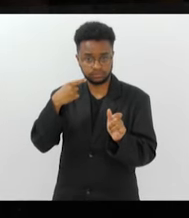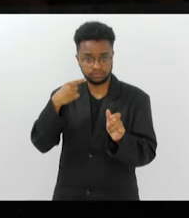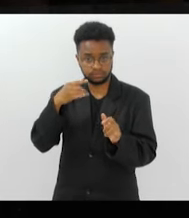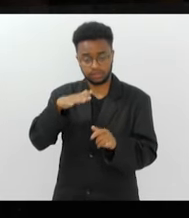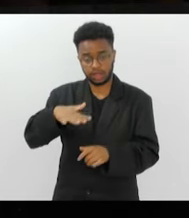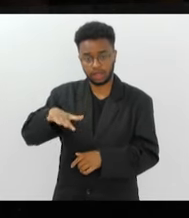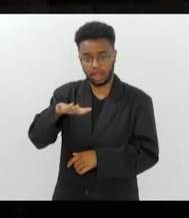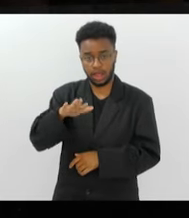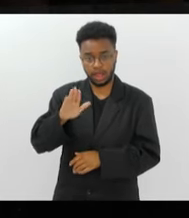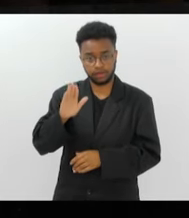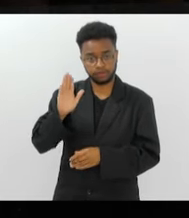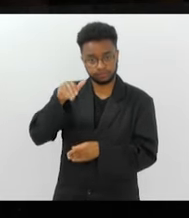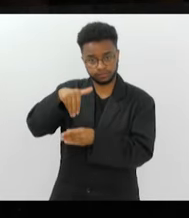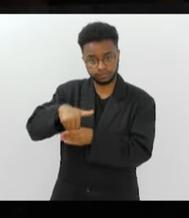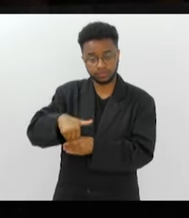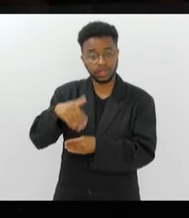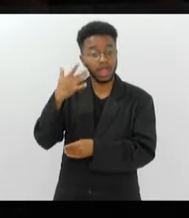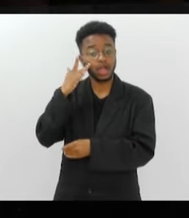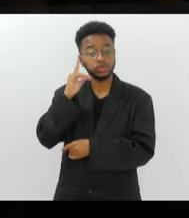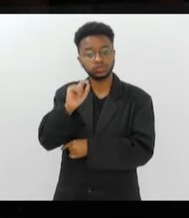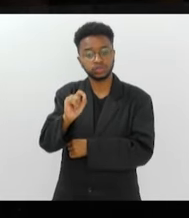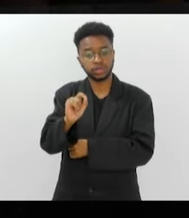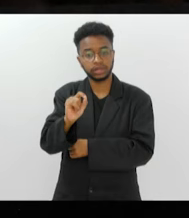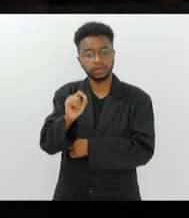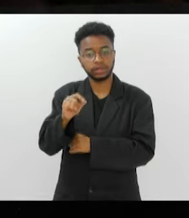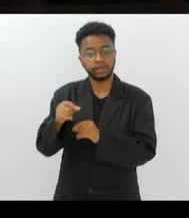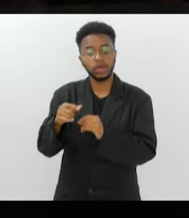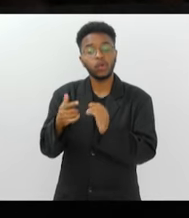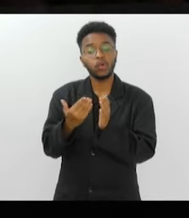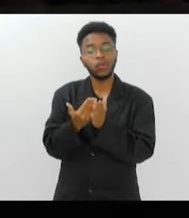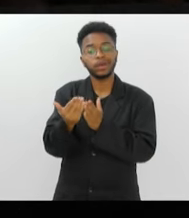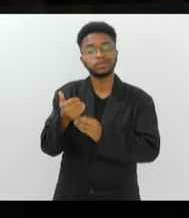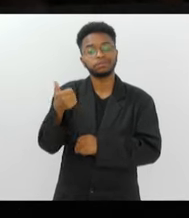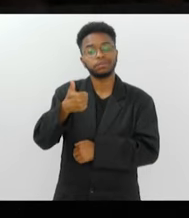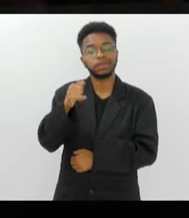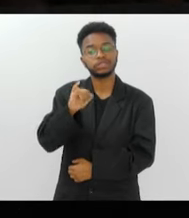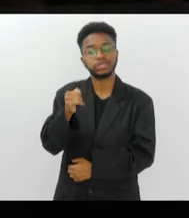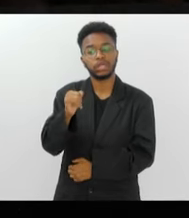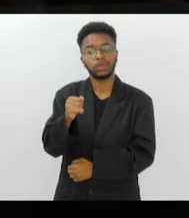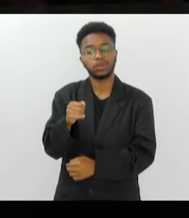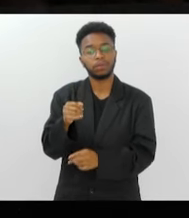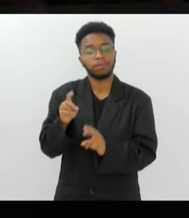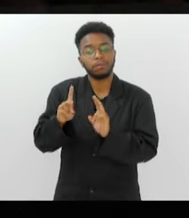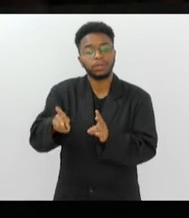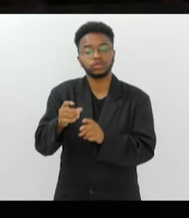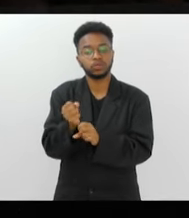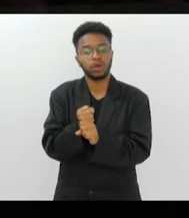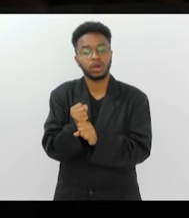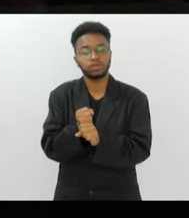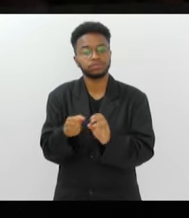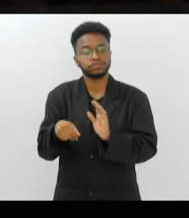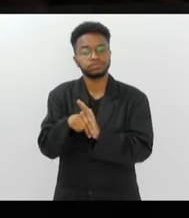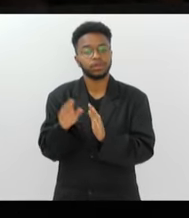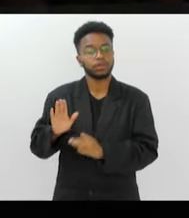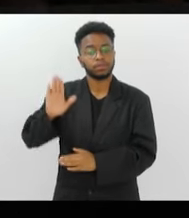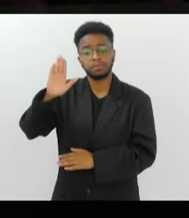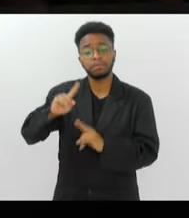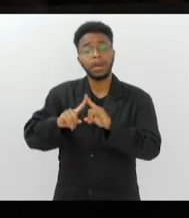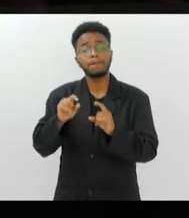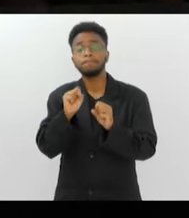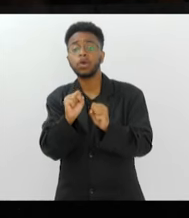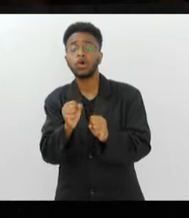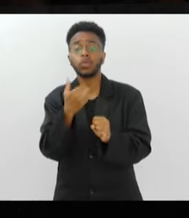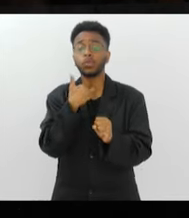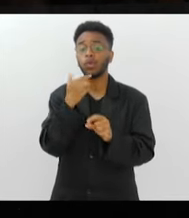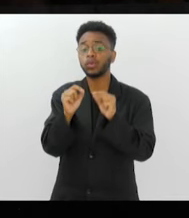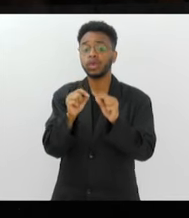eleitorais, acham que pré-campanha começa 1º de janeiro do ano que vai ter eleição. E o que pode ou não pode de pré-campanha?